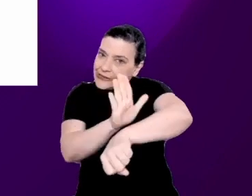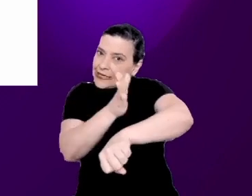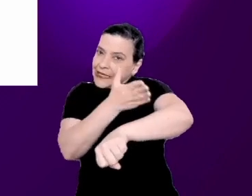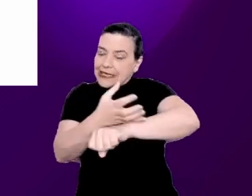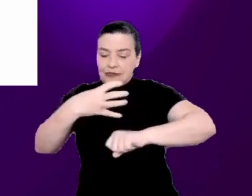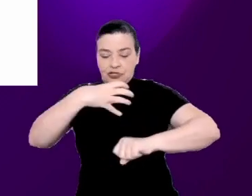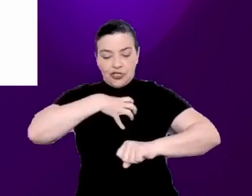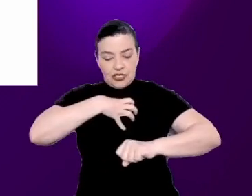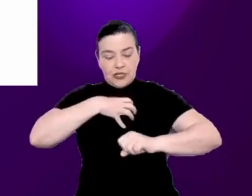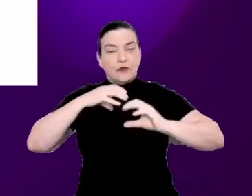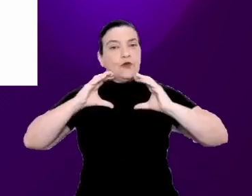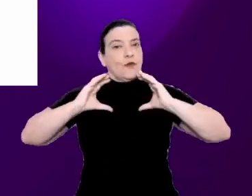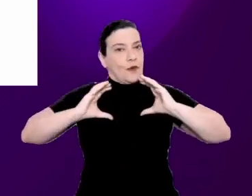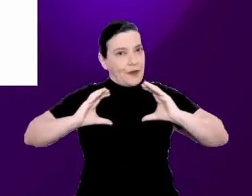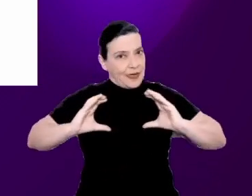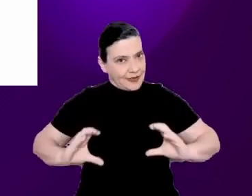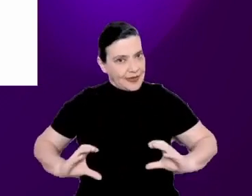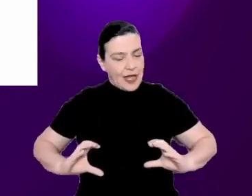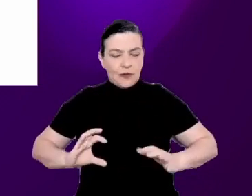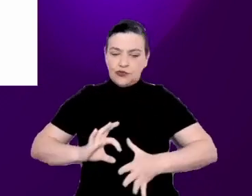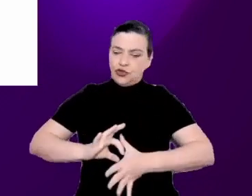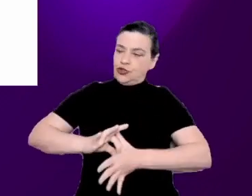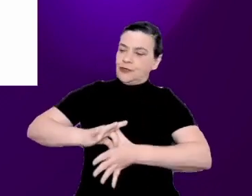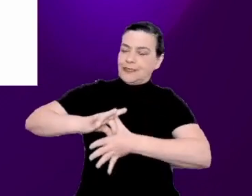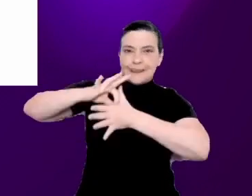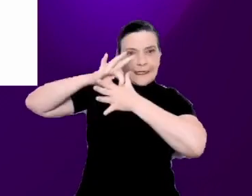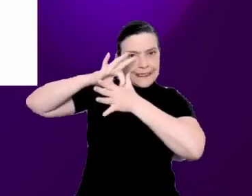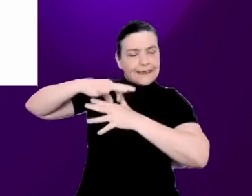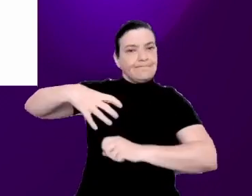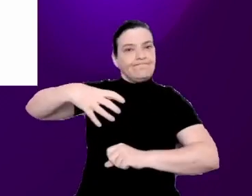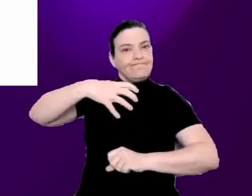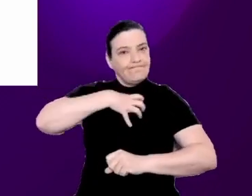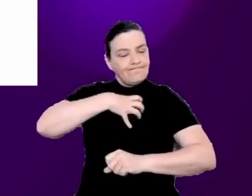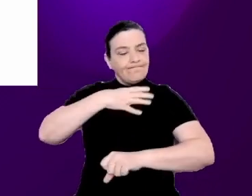comportamentais de liderança para que